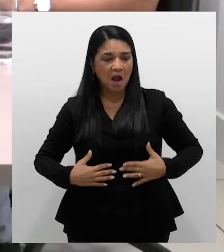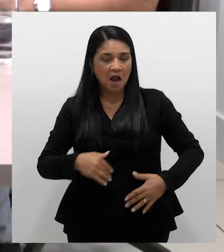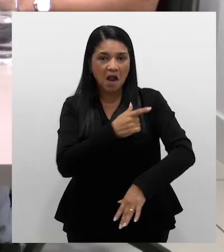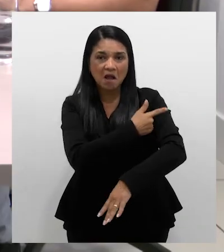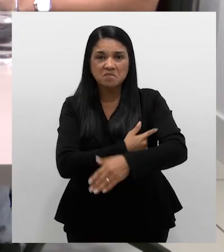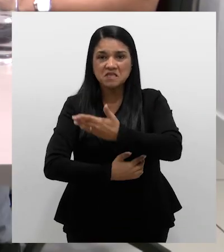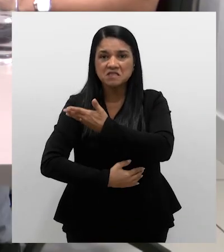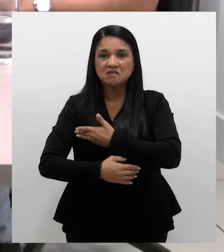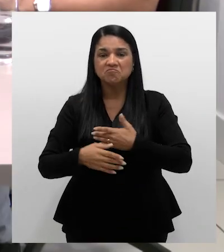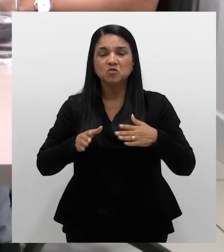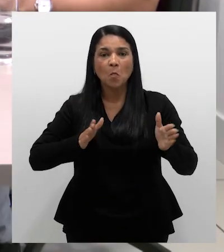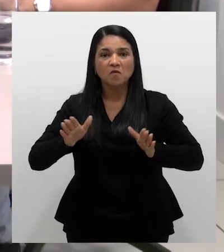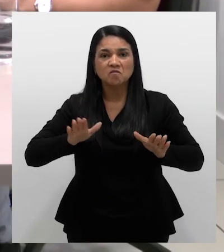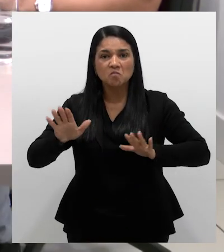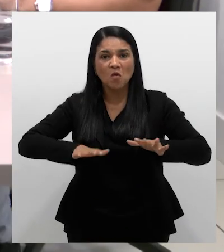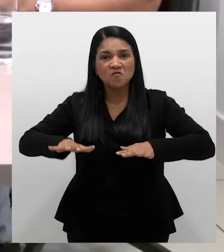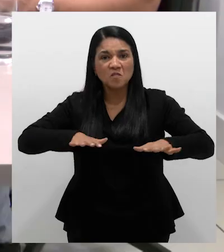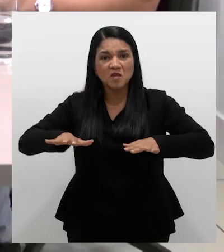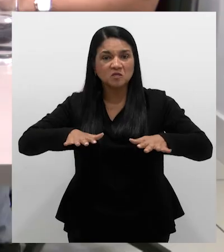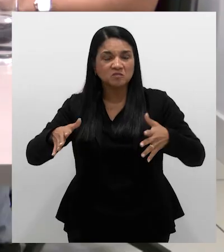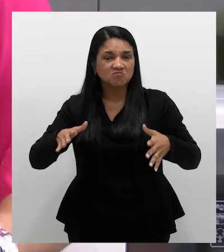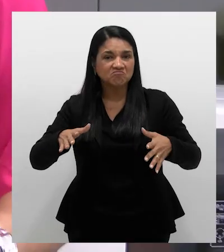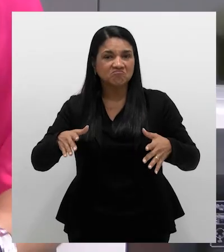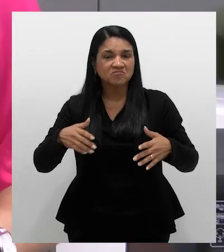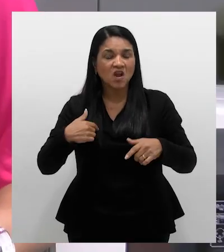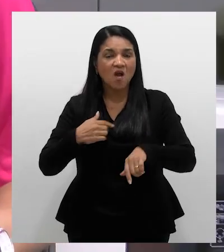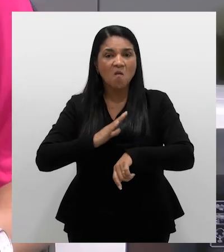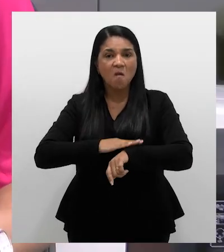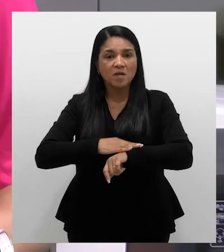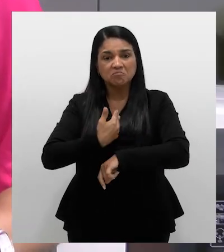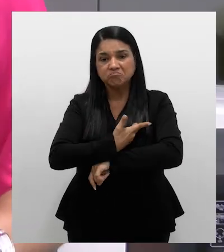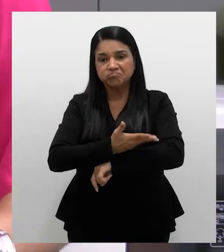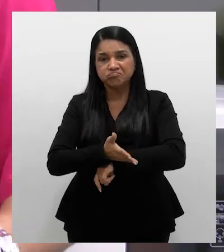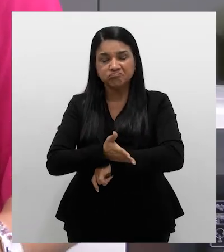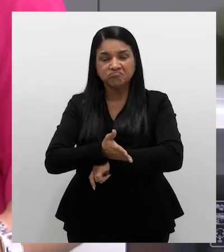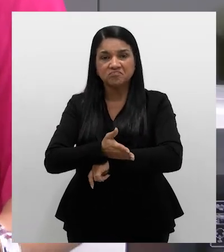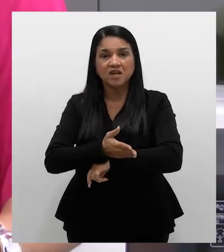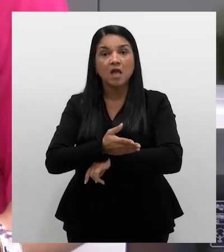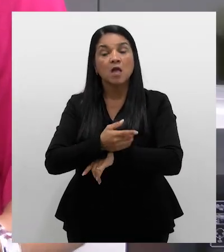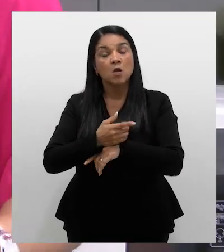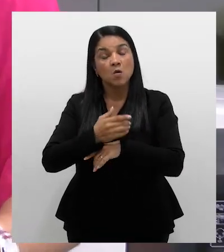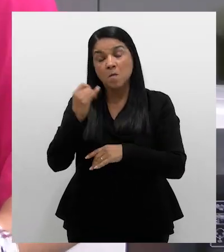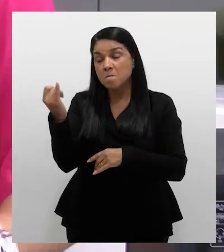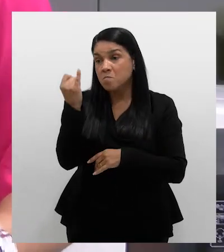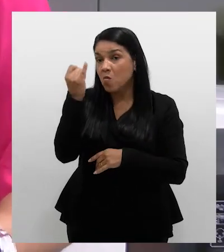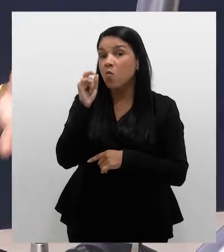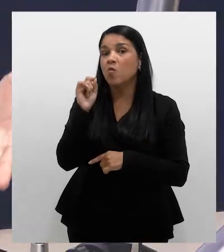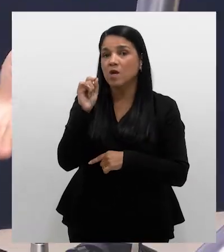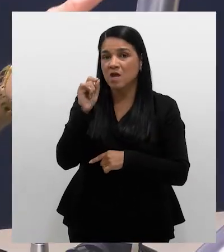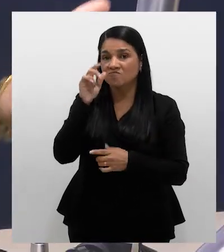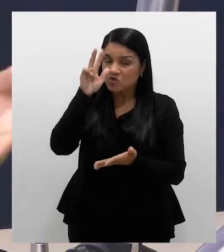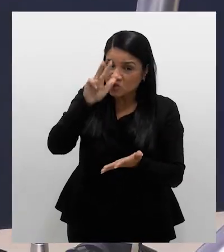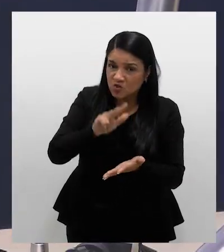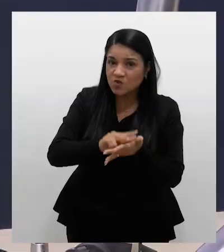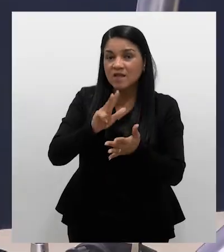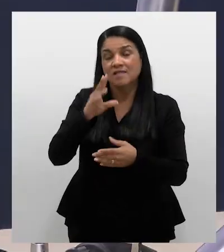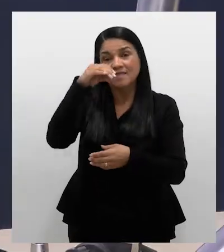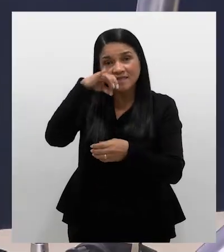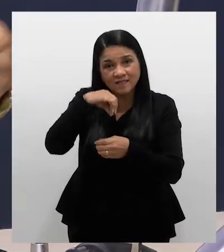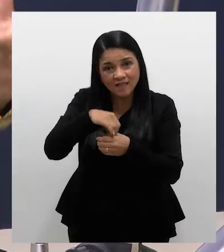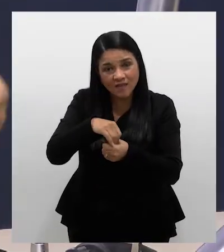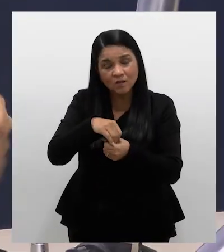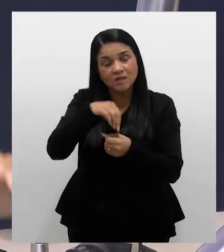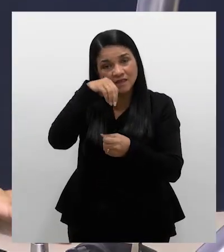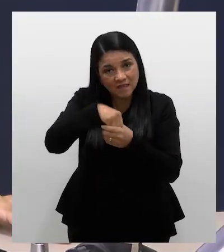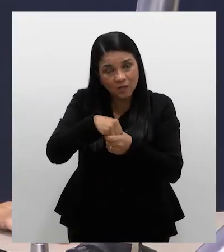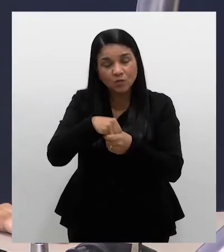uma camisa da campanha. Depois que aquele momento passa, como é que fica, Exato. né? O Então, importante é consolidar o a gente jovem. precisa consolidar dentro da comunidade, o